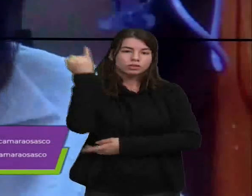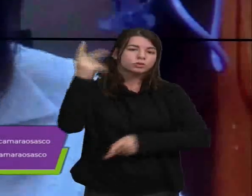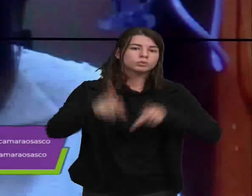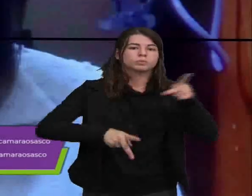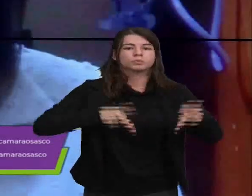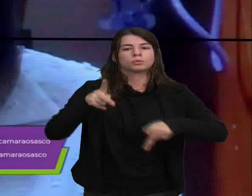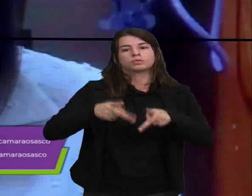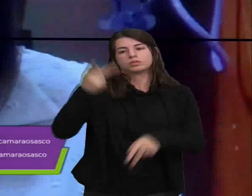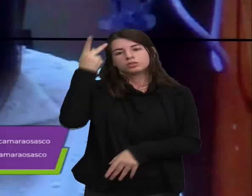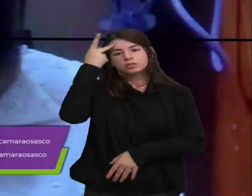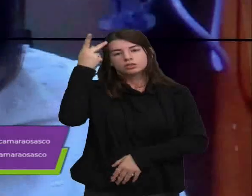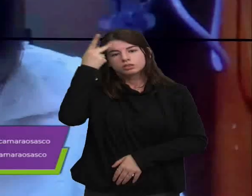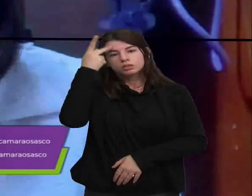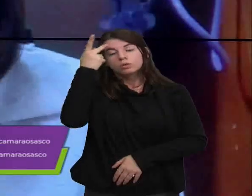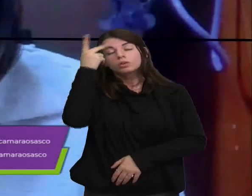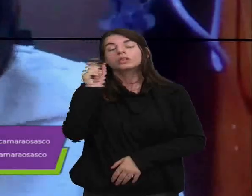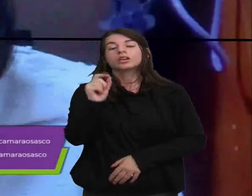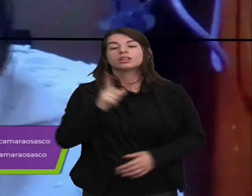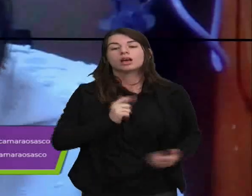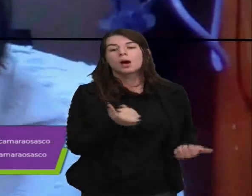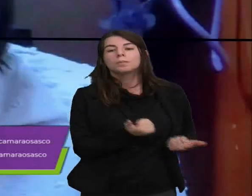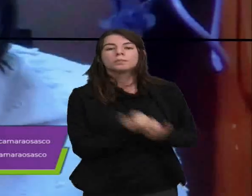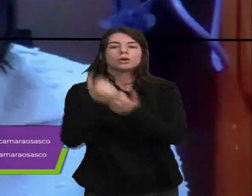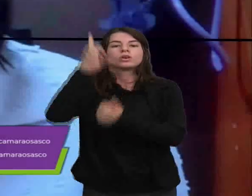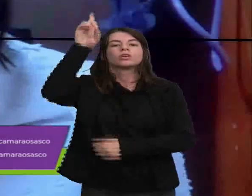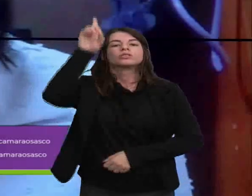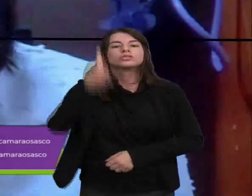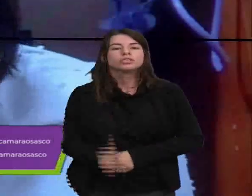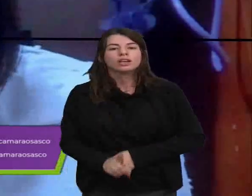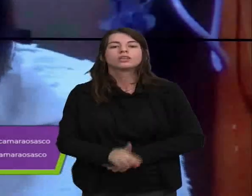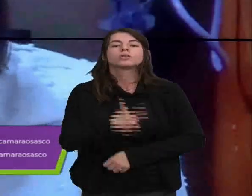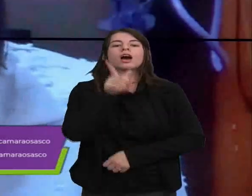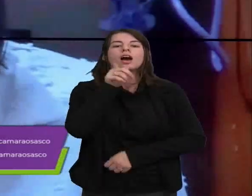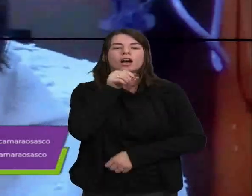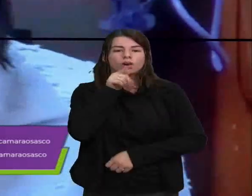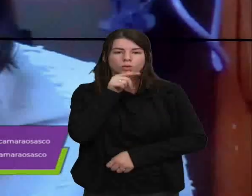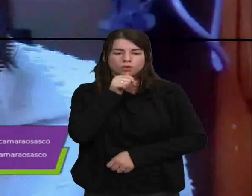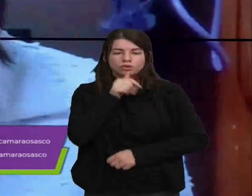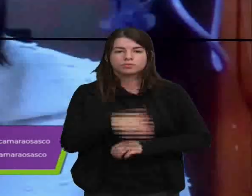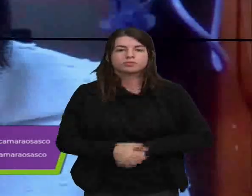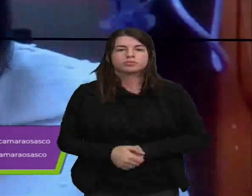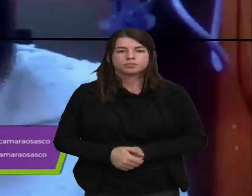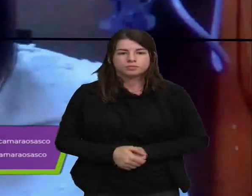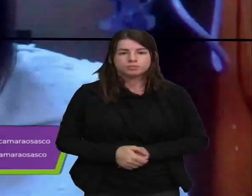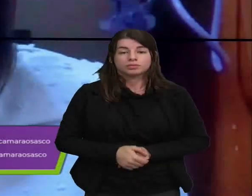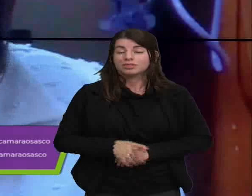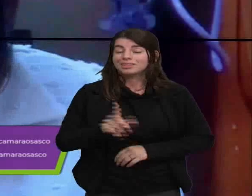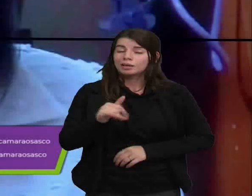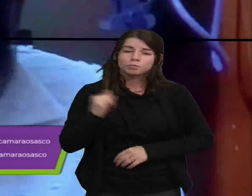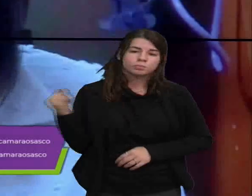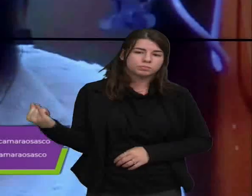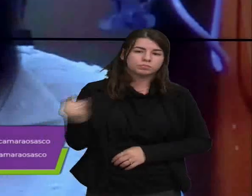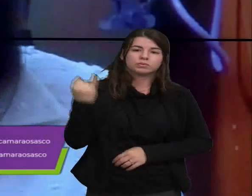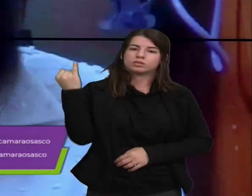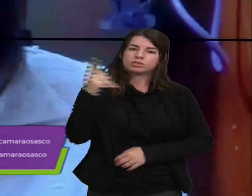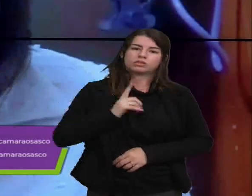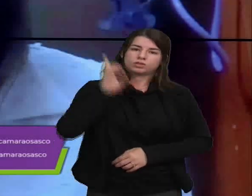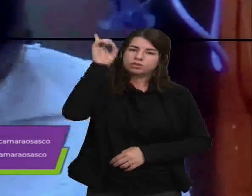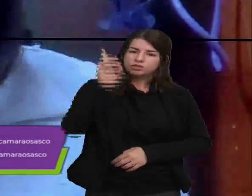população paulista que é defender o direito ao saneamento básico o acesso à água que um direito fundamental